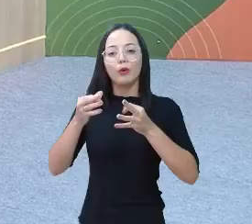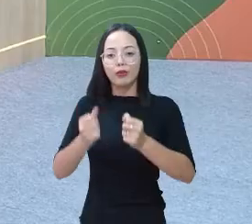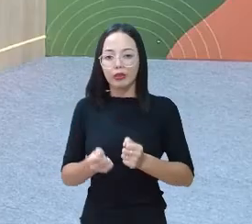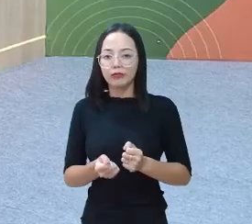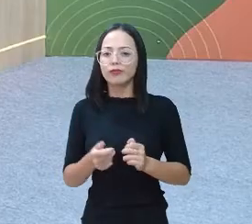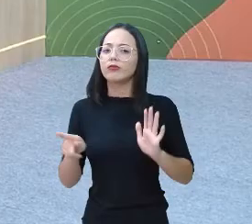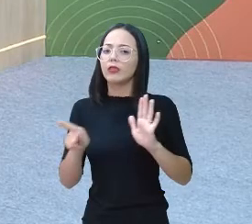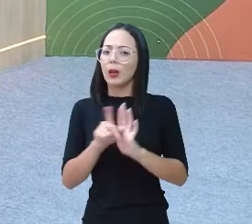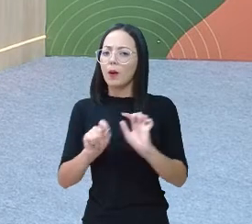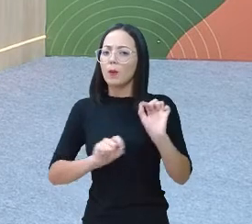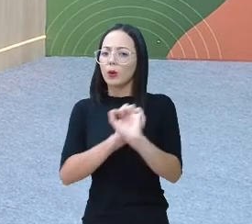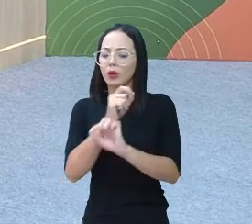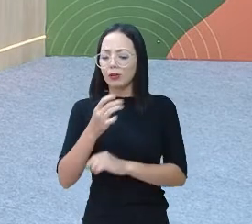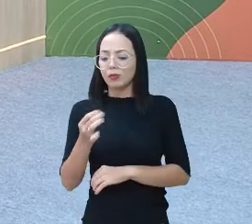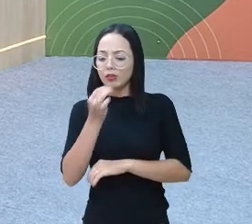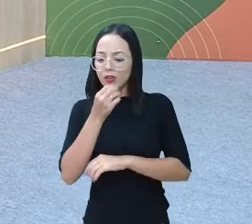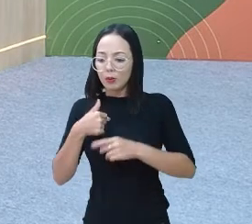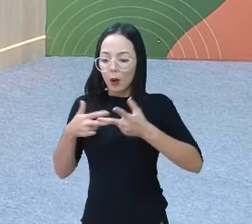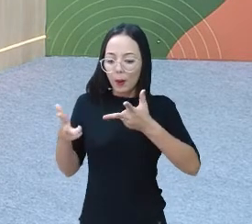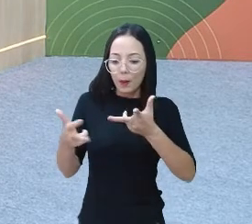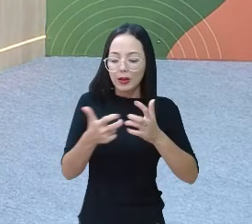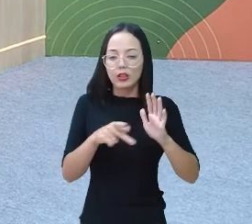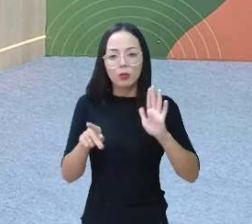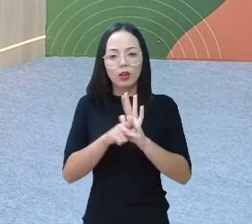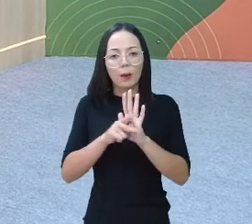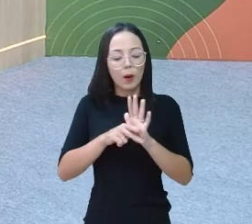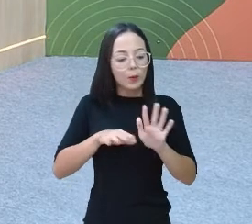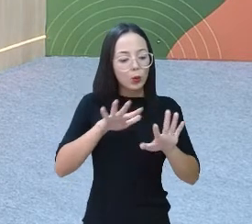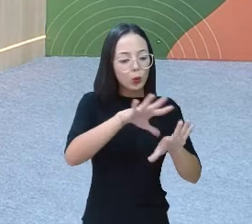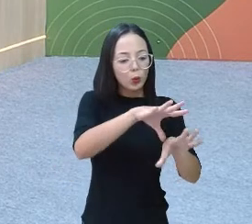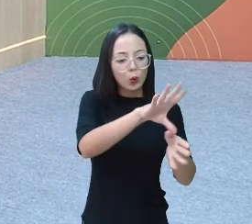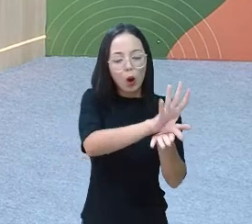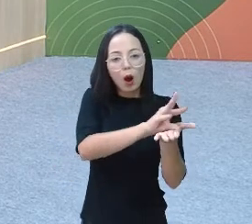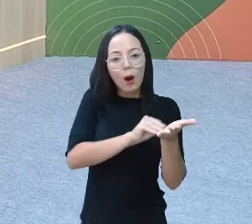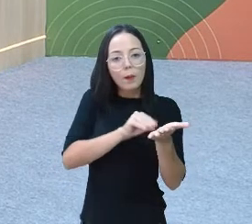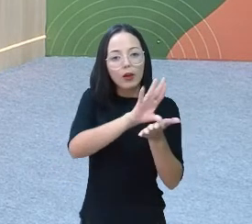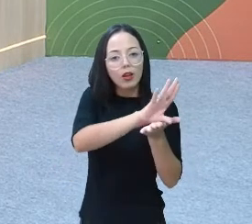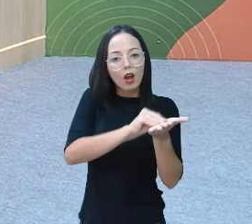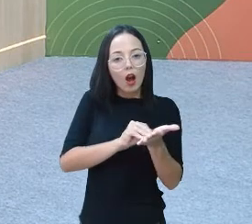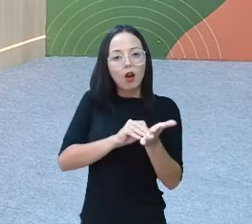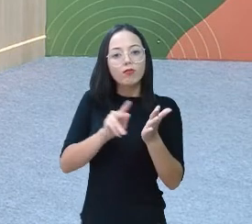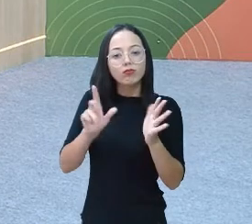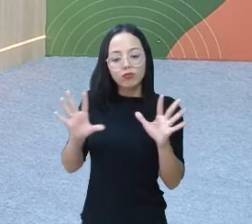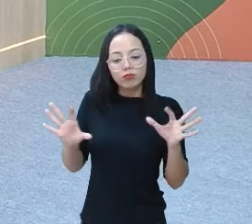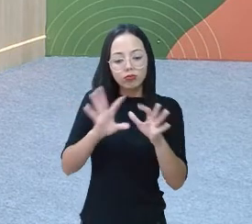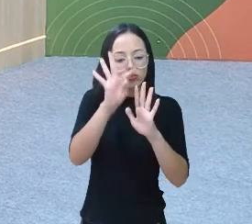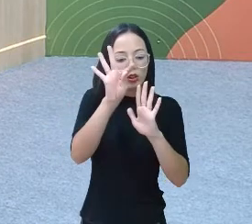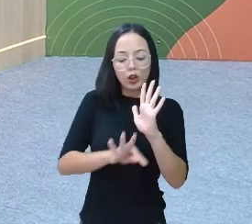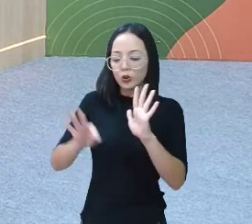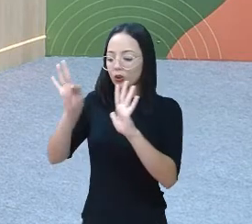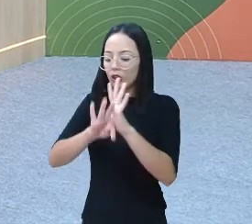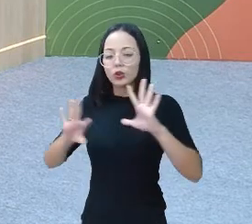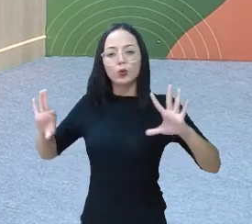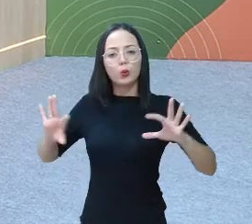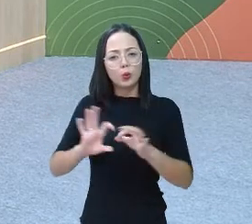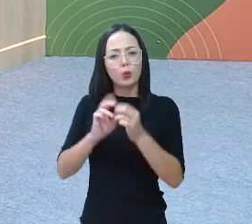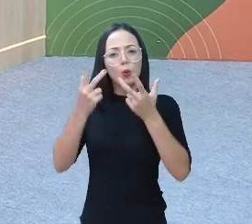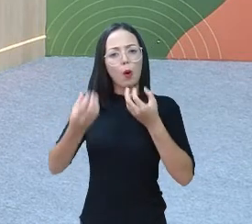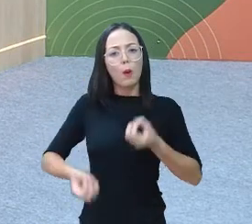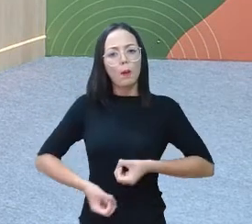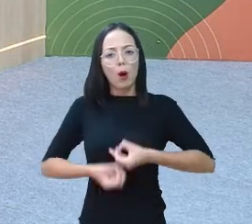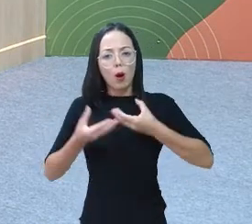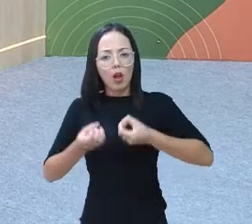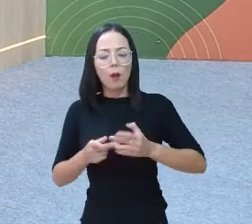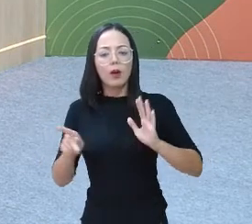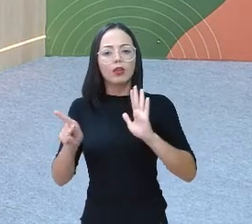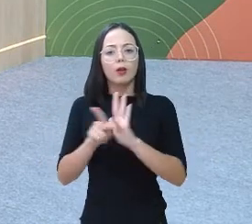os elementos que a gente percebe que são inspirações, que é um trabalho de intertextualidade com o poema de Drummond, né? A gente tem